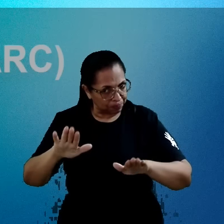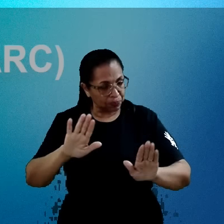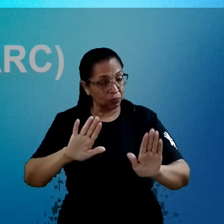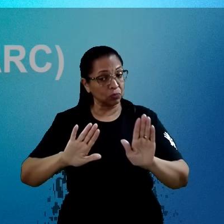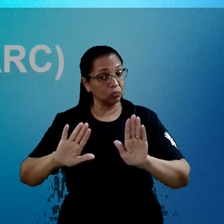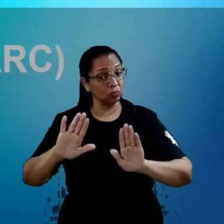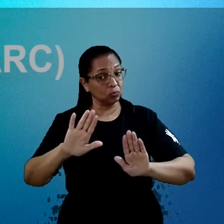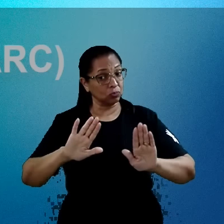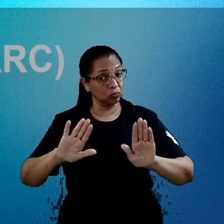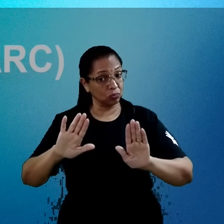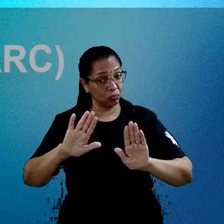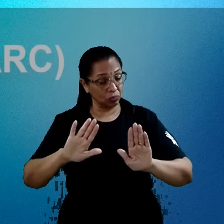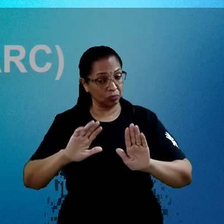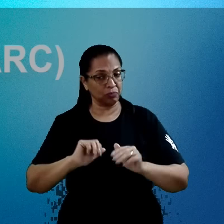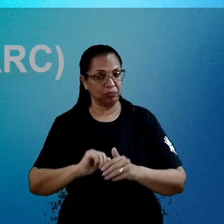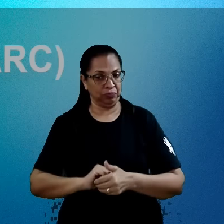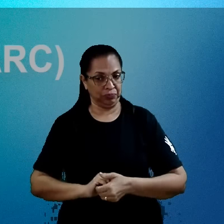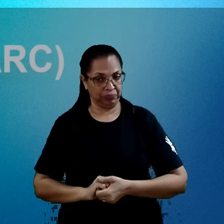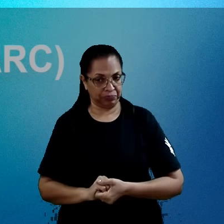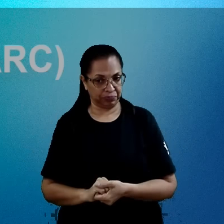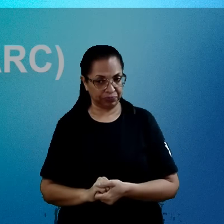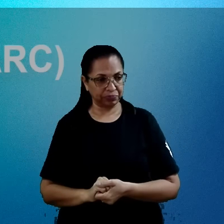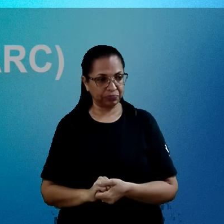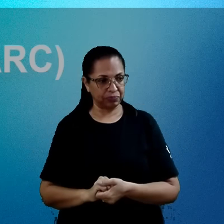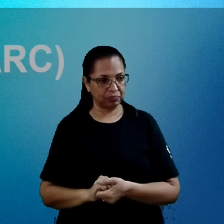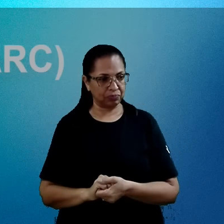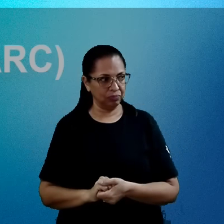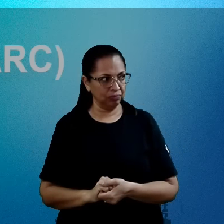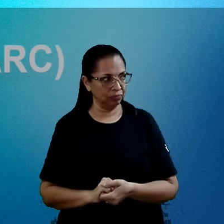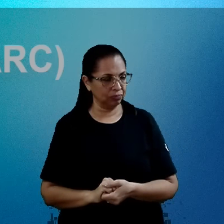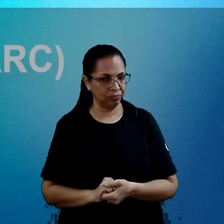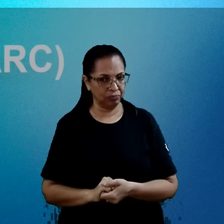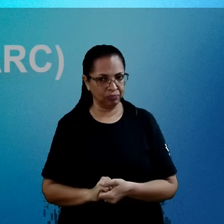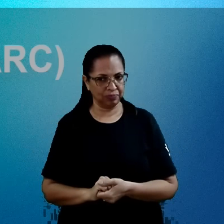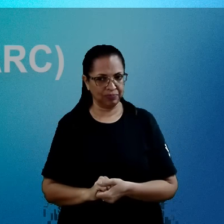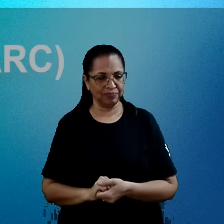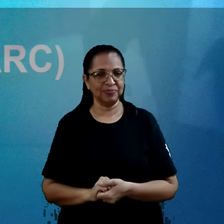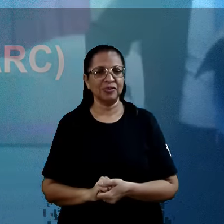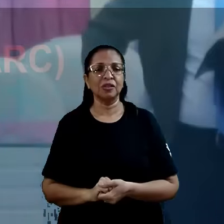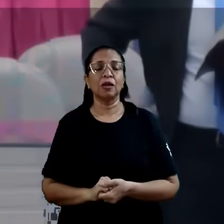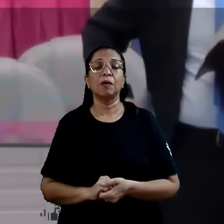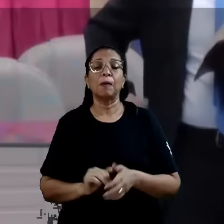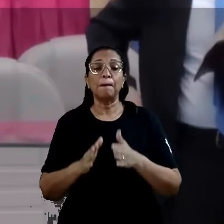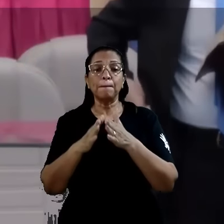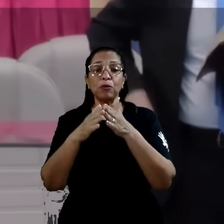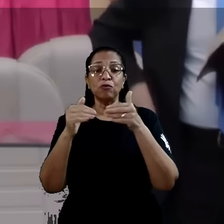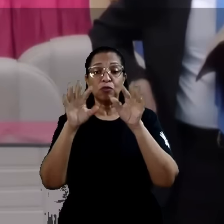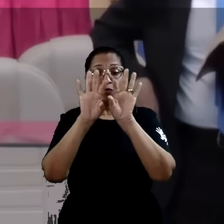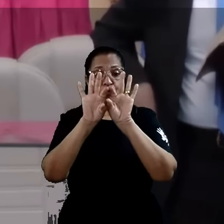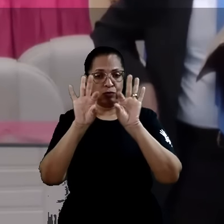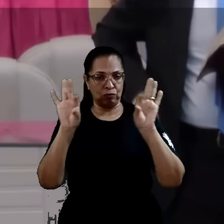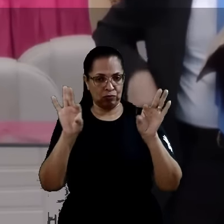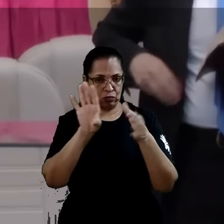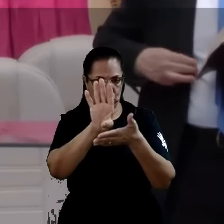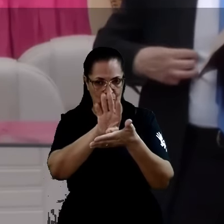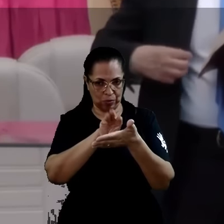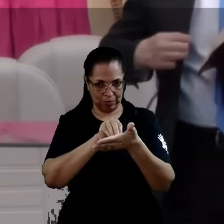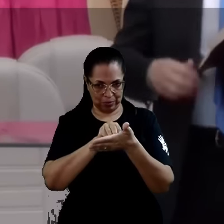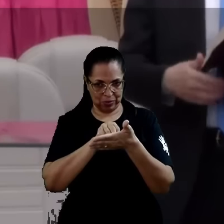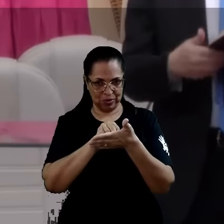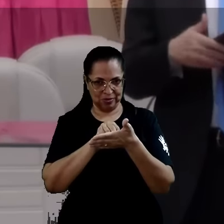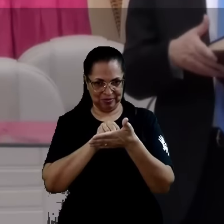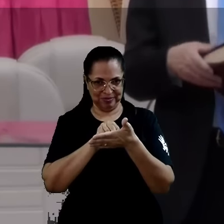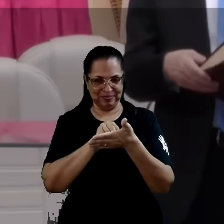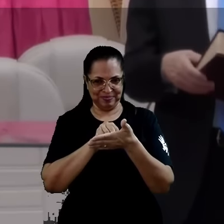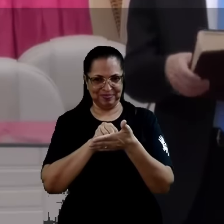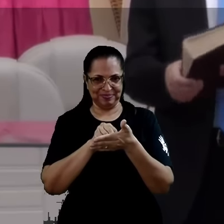moderação Eu gostaria que você dissesse esta frase depois nós vamos falar